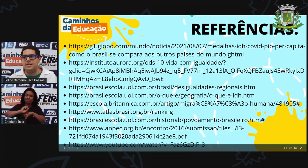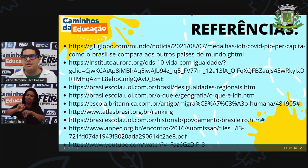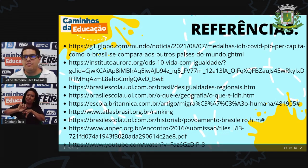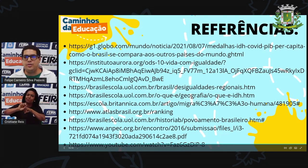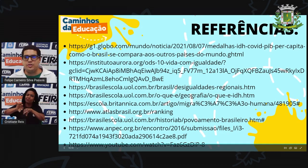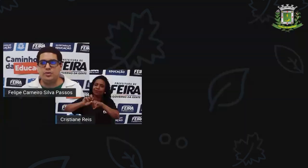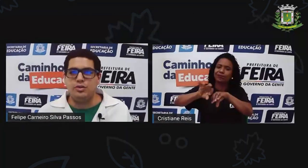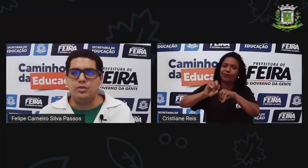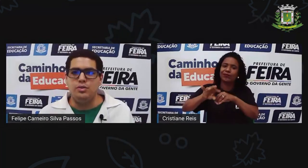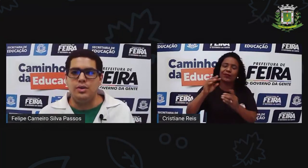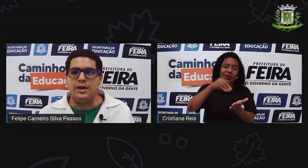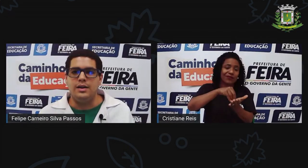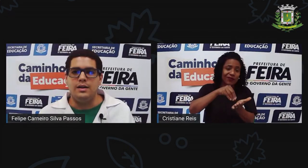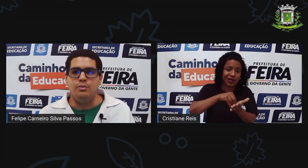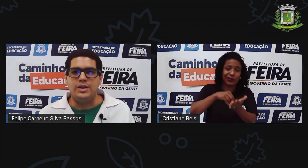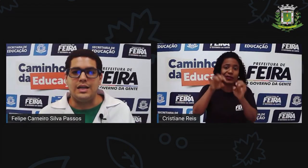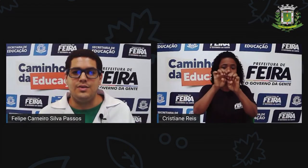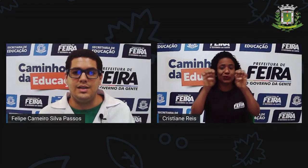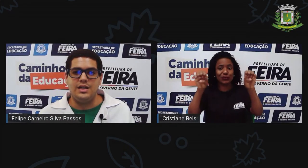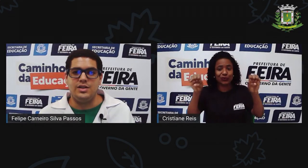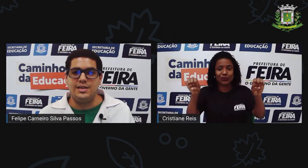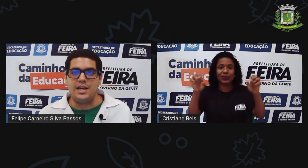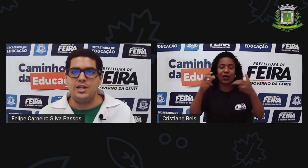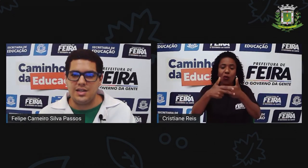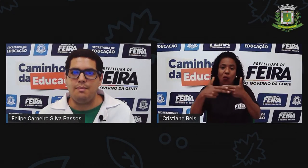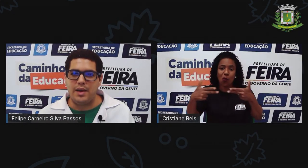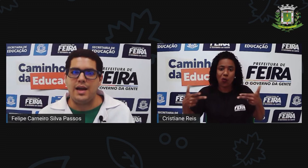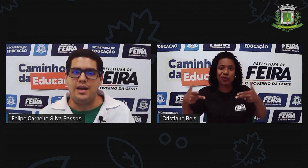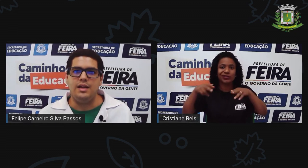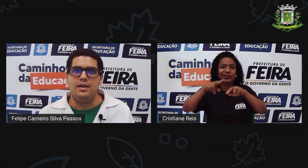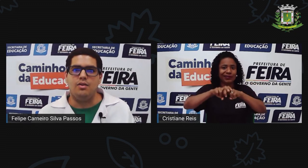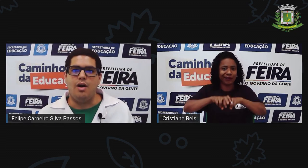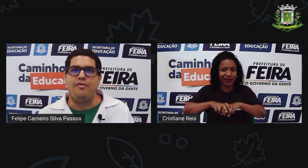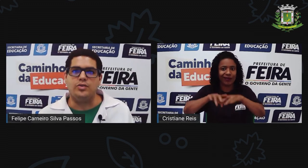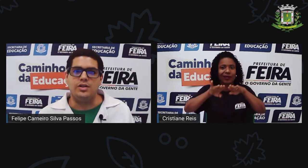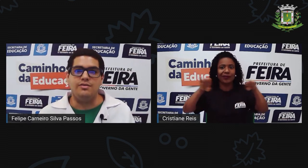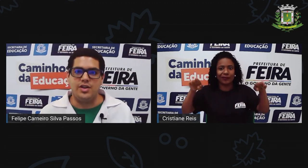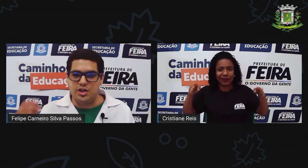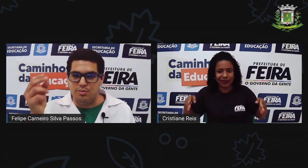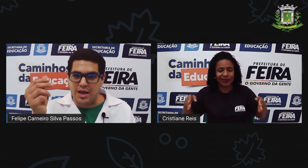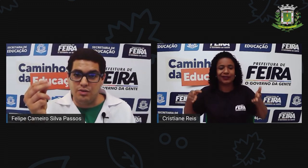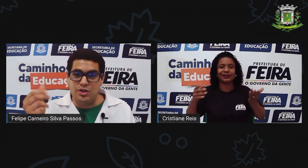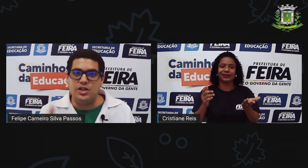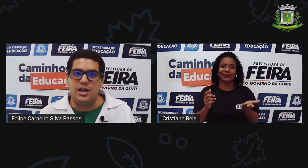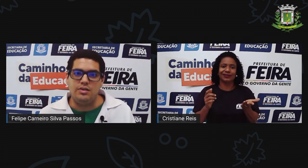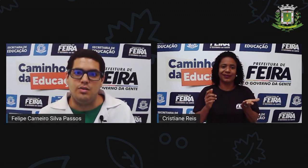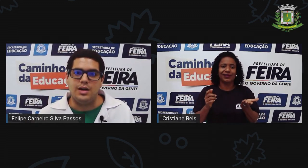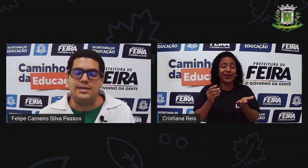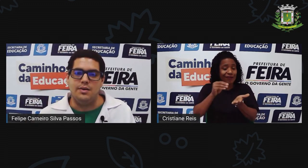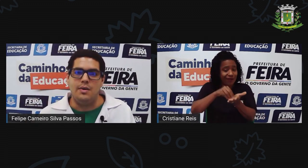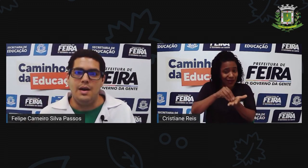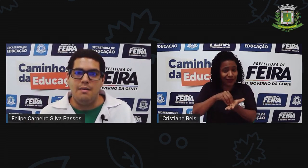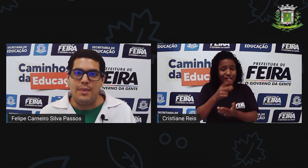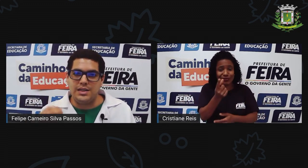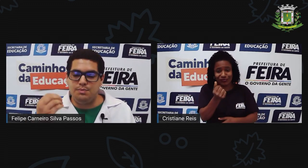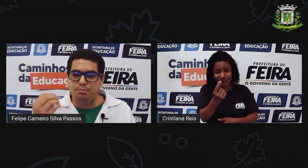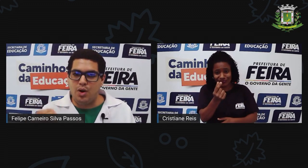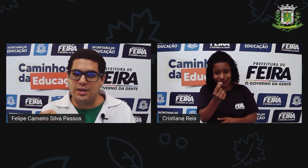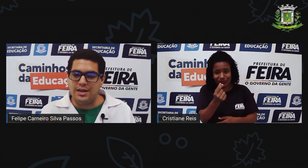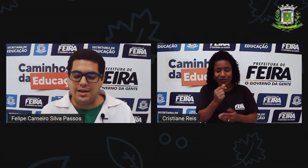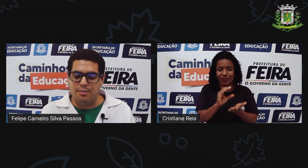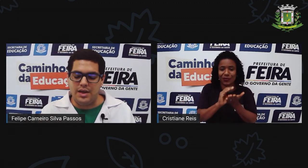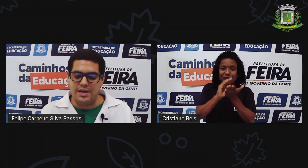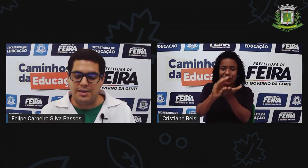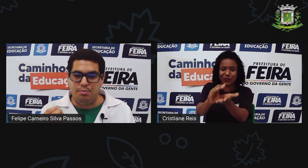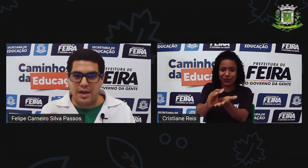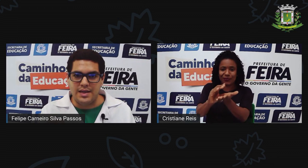vezes, falta estrutura, muitas vezes a gente sente na pele a falta de investimento de dinheiro na educação. Mas